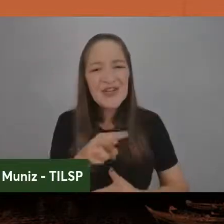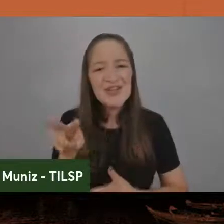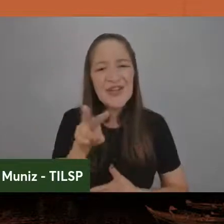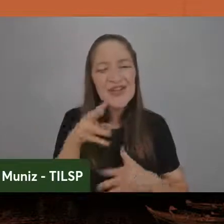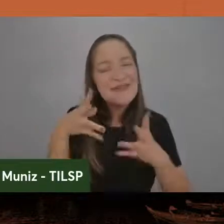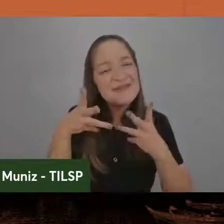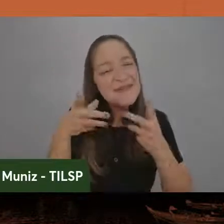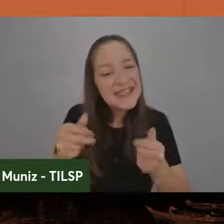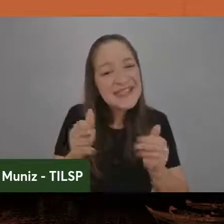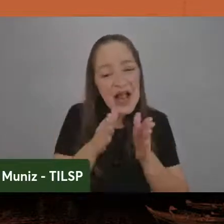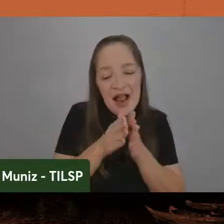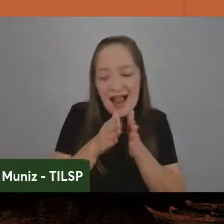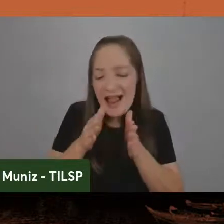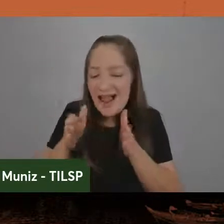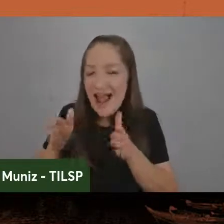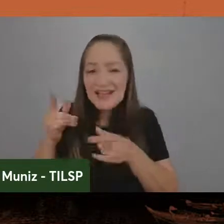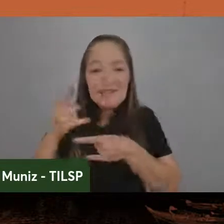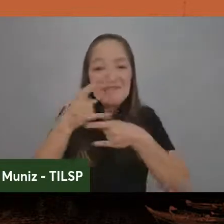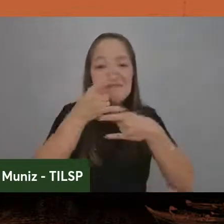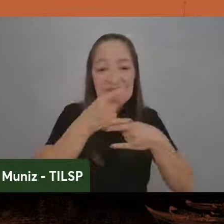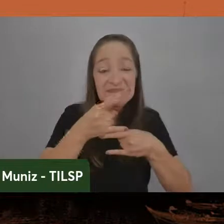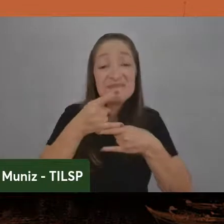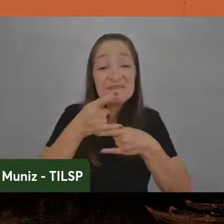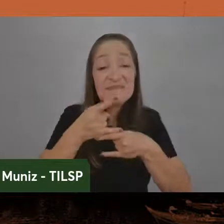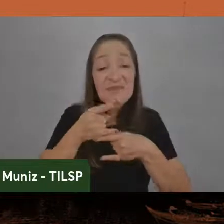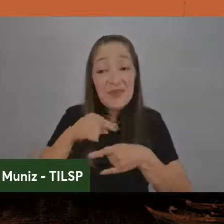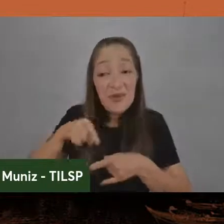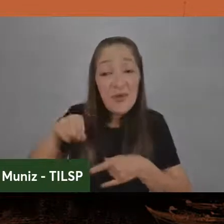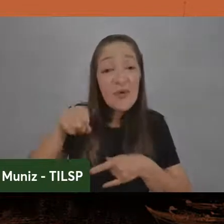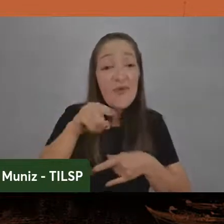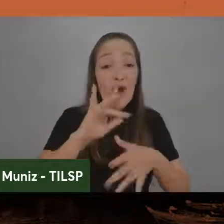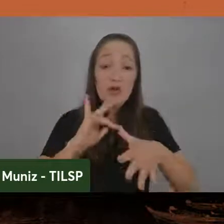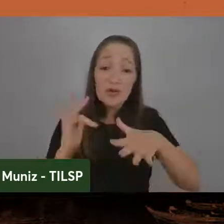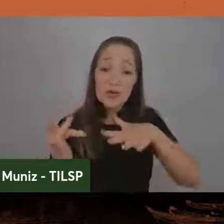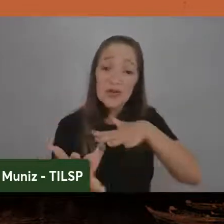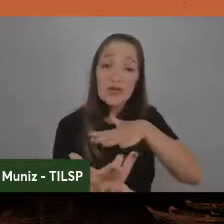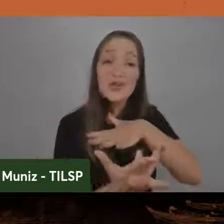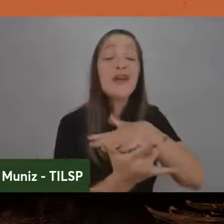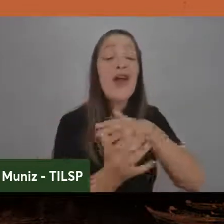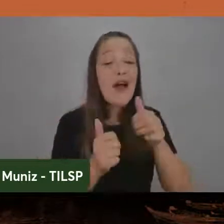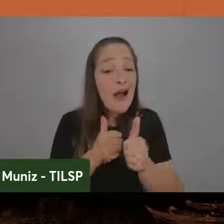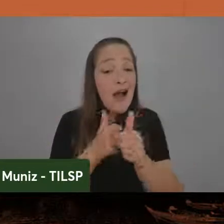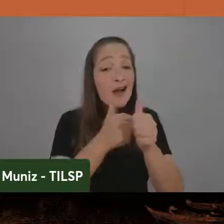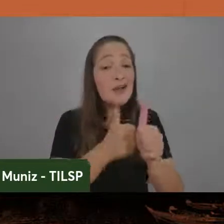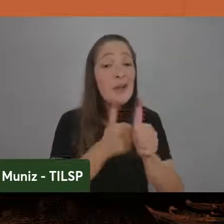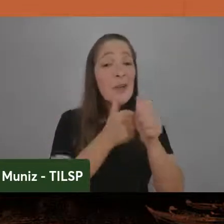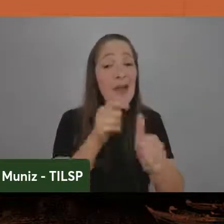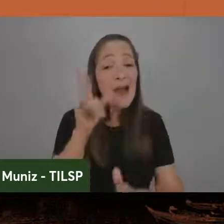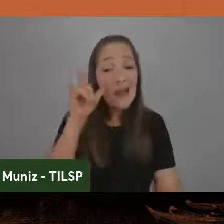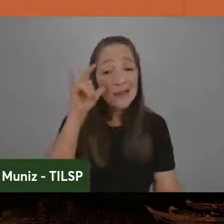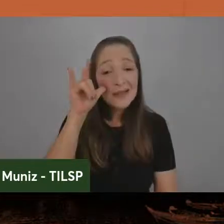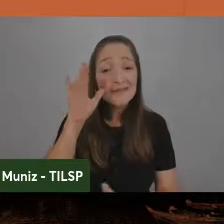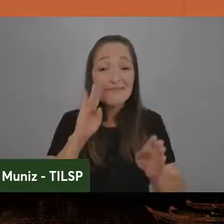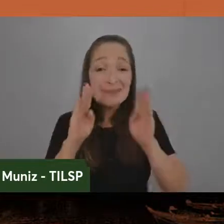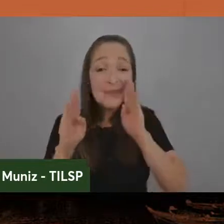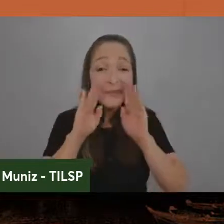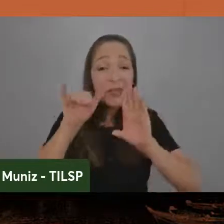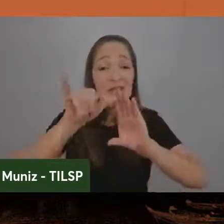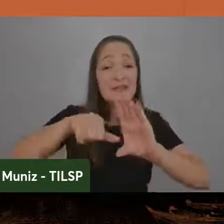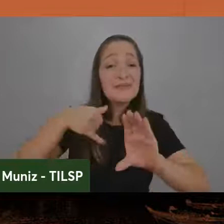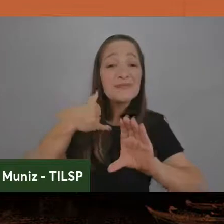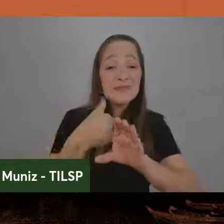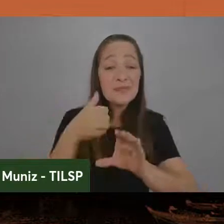live. Pessoal, sigam-nos nas nossas redes sociais, no Instagram, no Facebook, no YouTube,